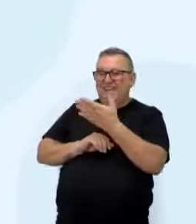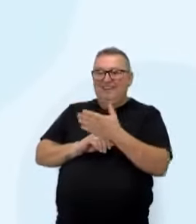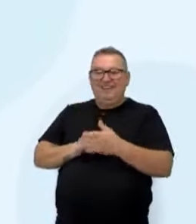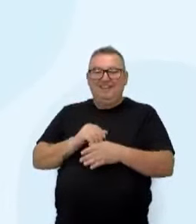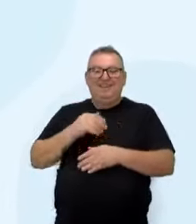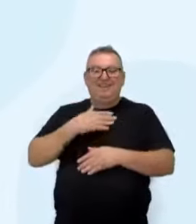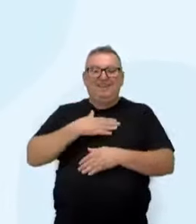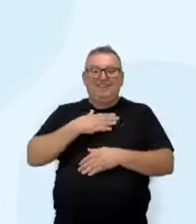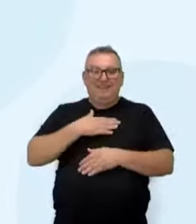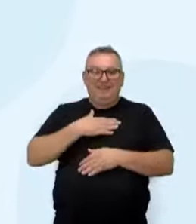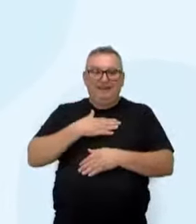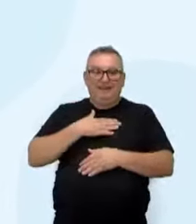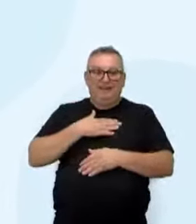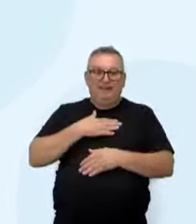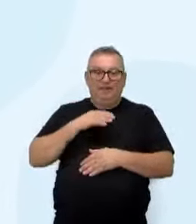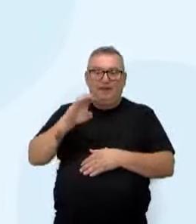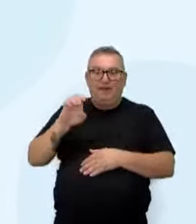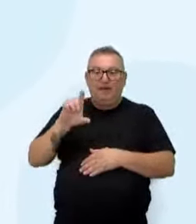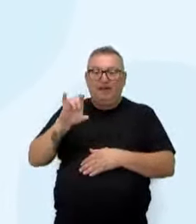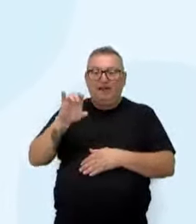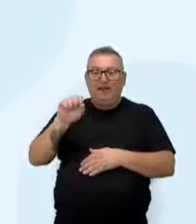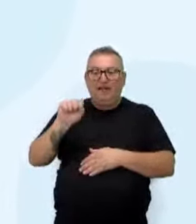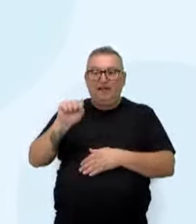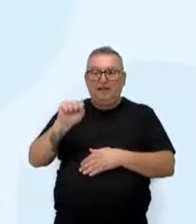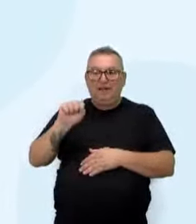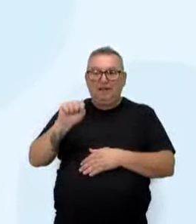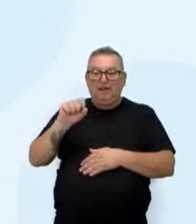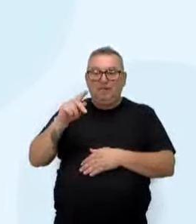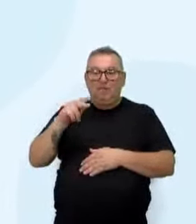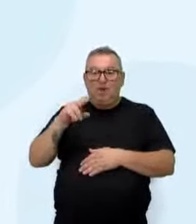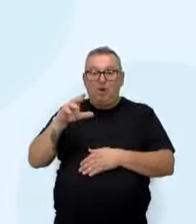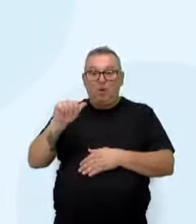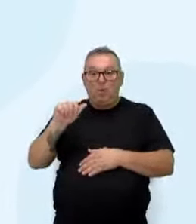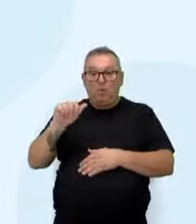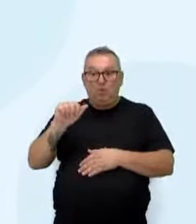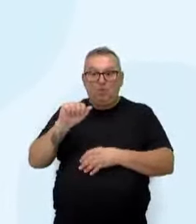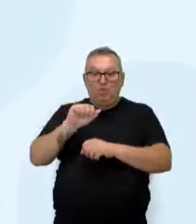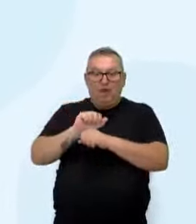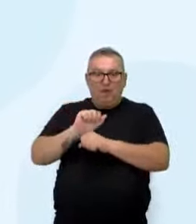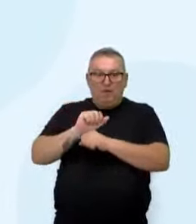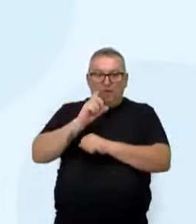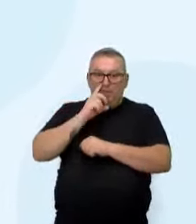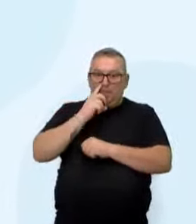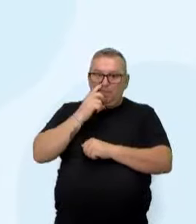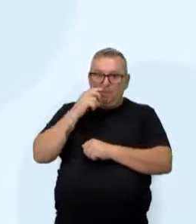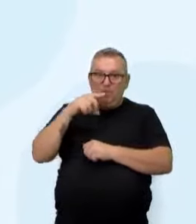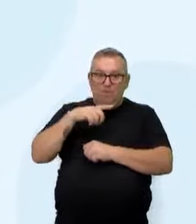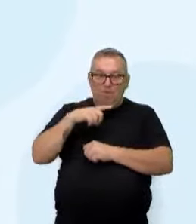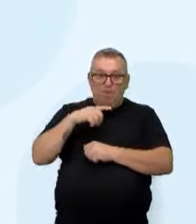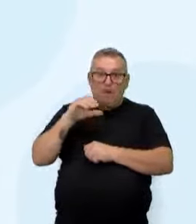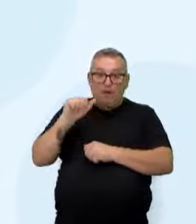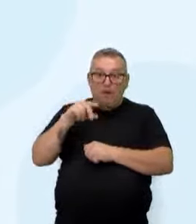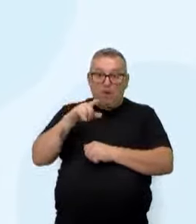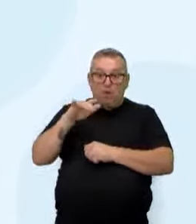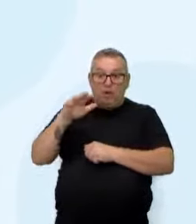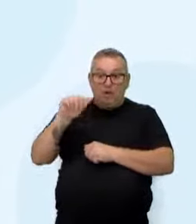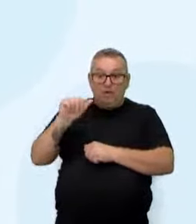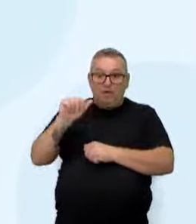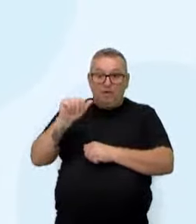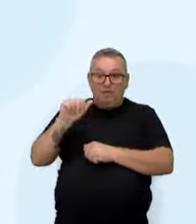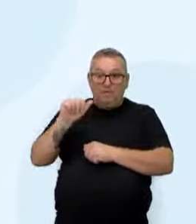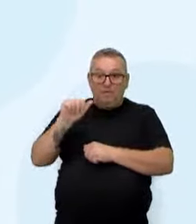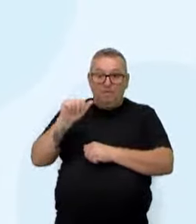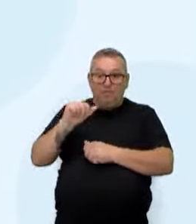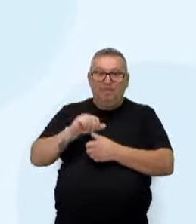mim, Elis, Paulo, congelou aqui no slide anterior da agenda. A gente está no slide da acolhida? Só me dá